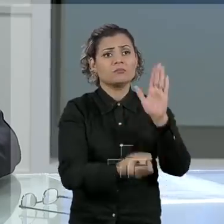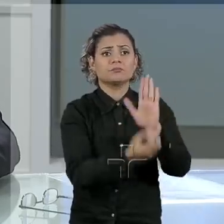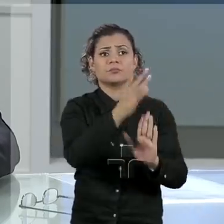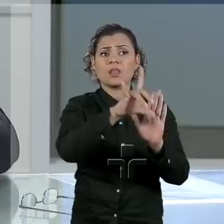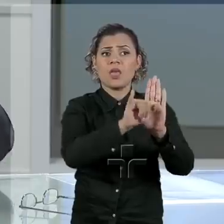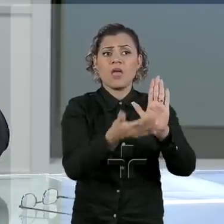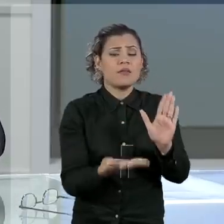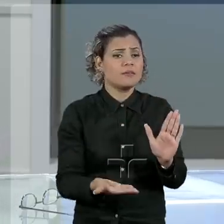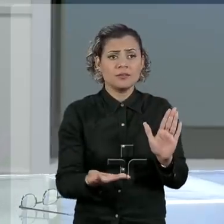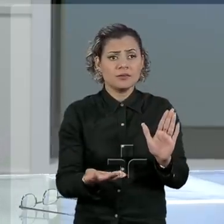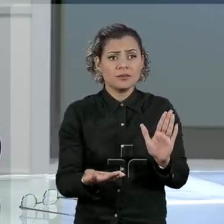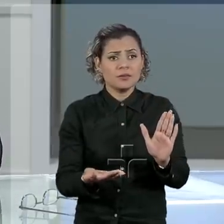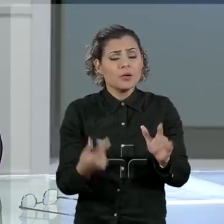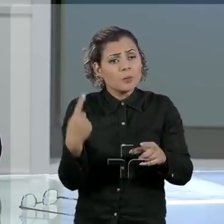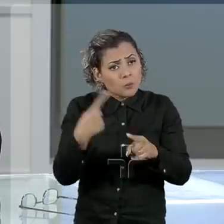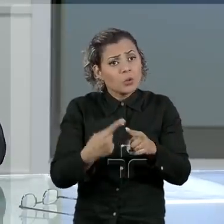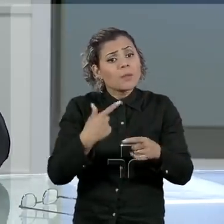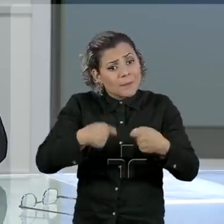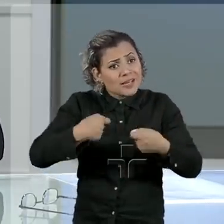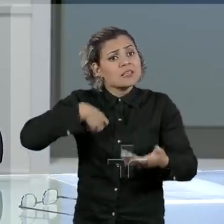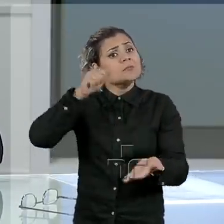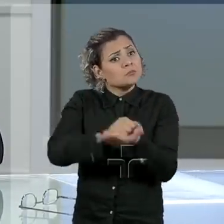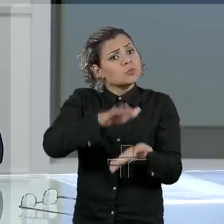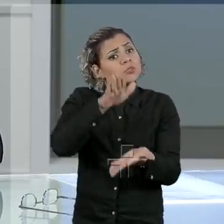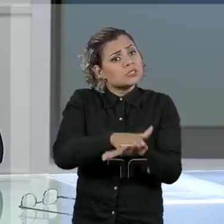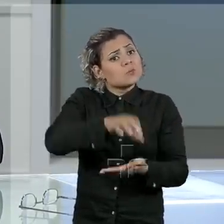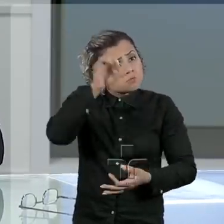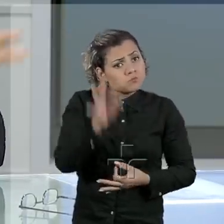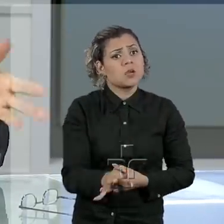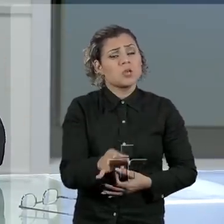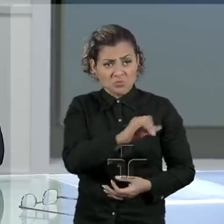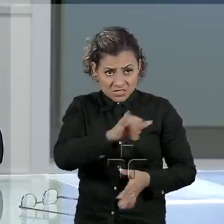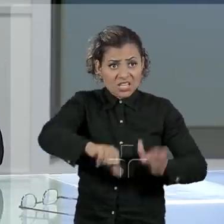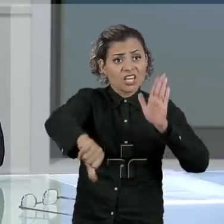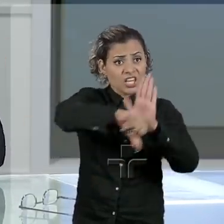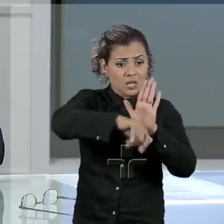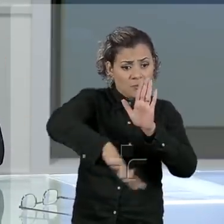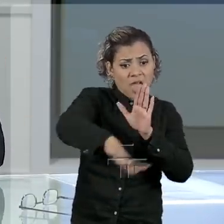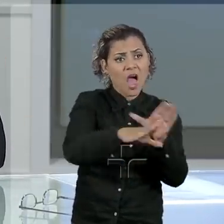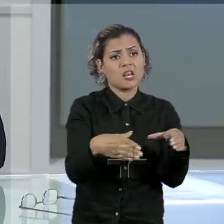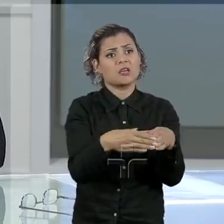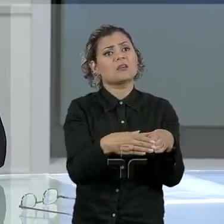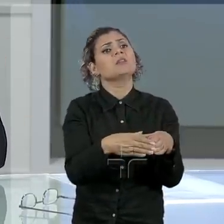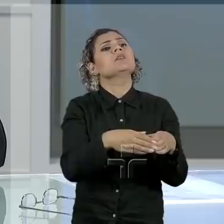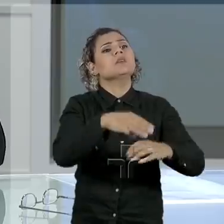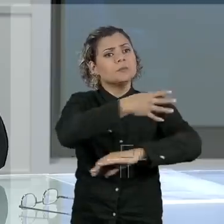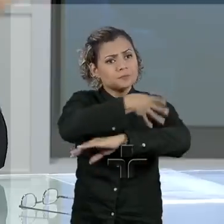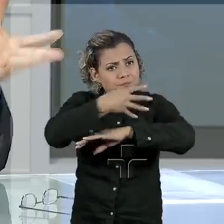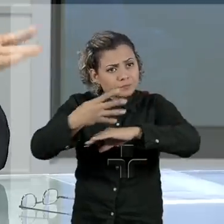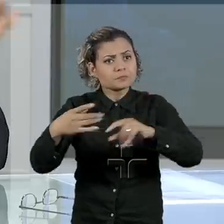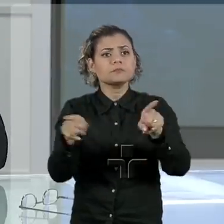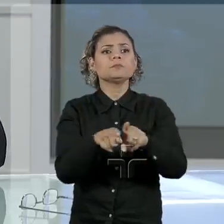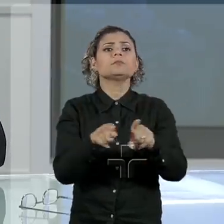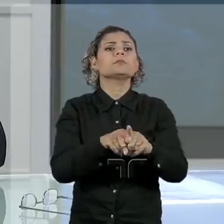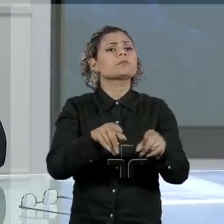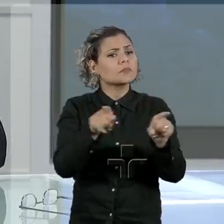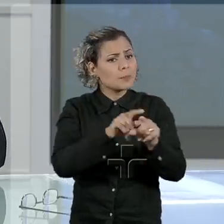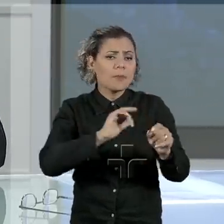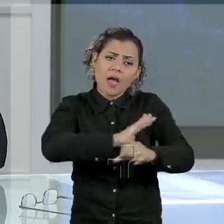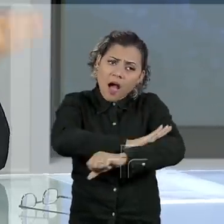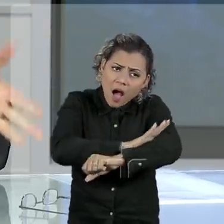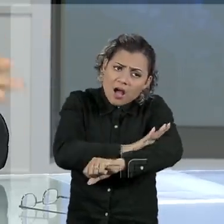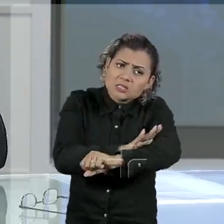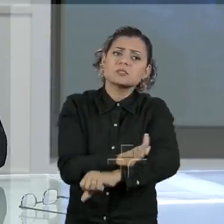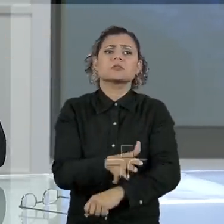judiciário no Brasil inteiro, que puna aqueles que cometem crime contra essa comunidade, GLS, todo tipo de racismo